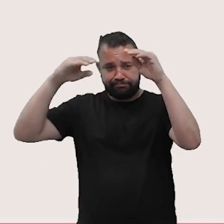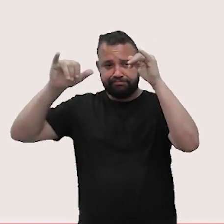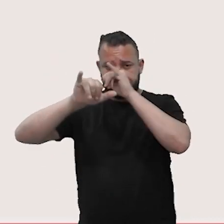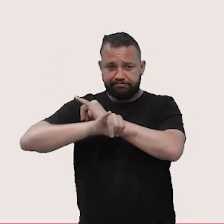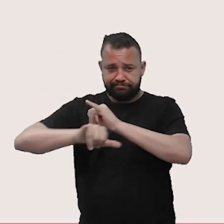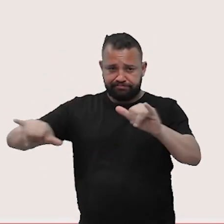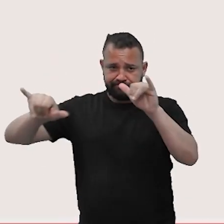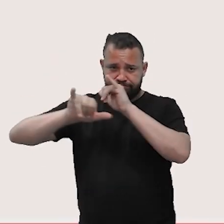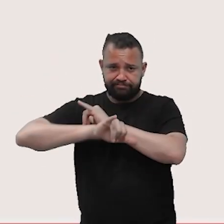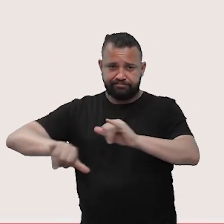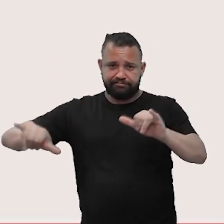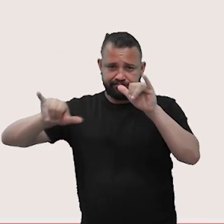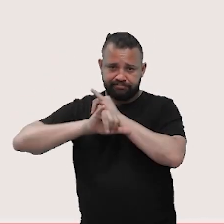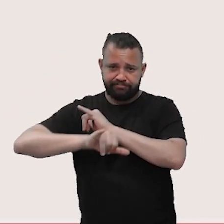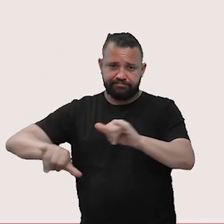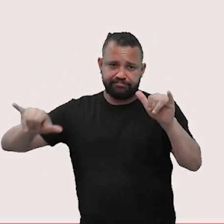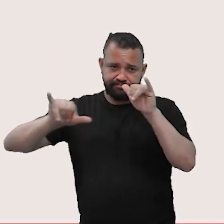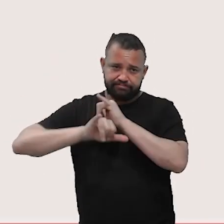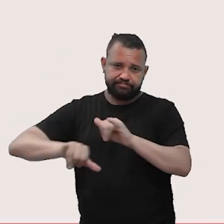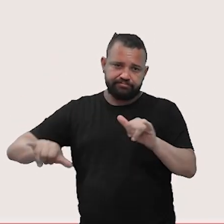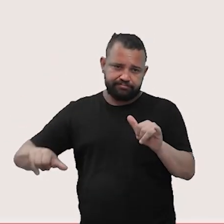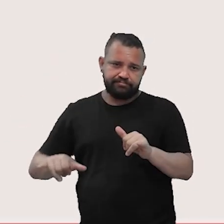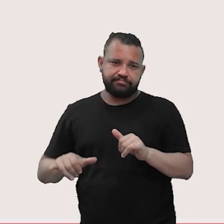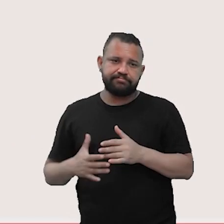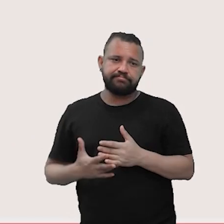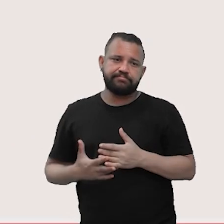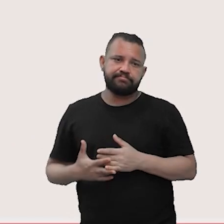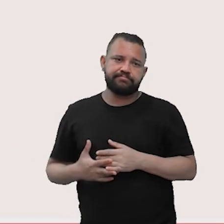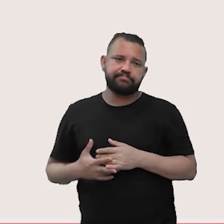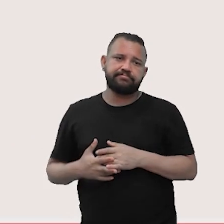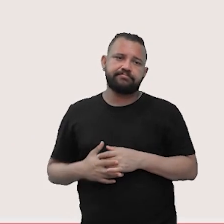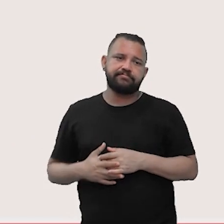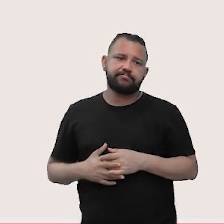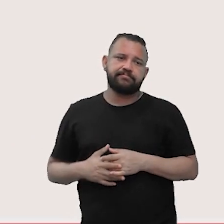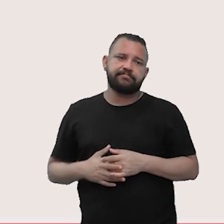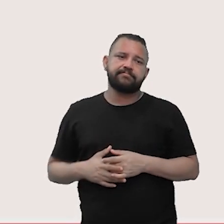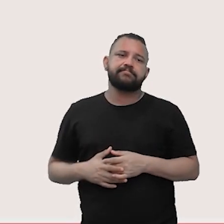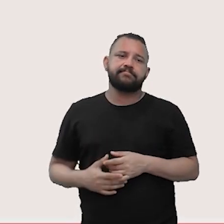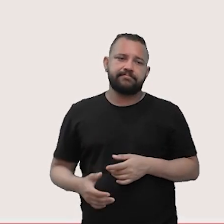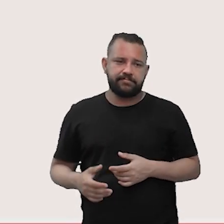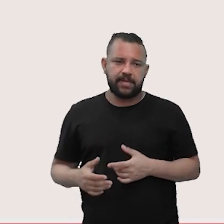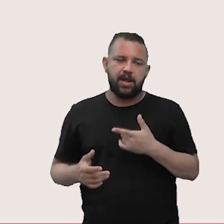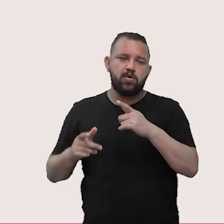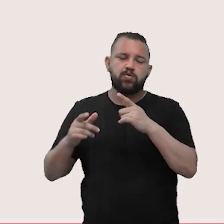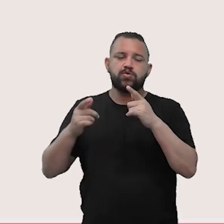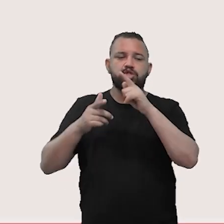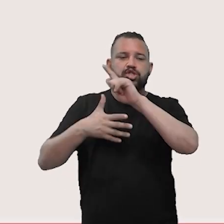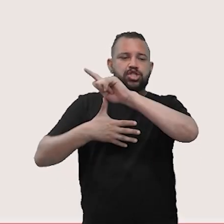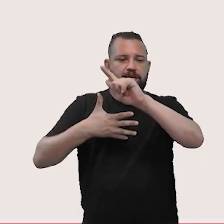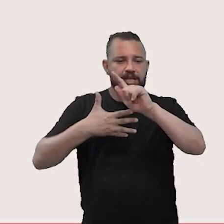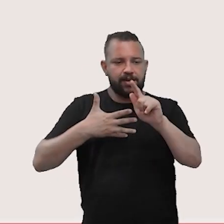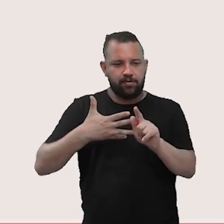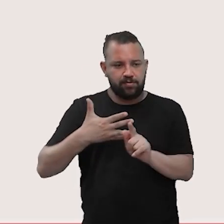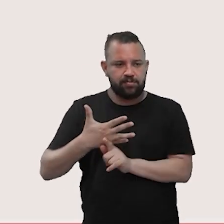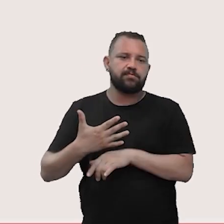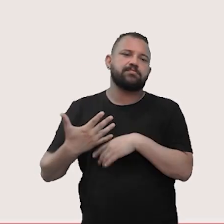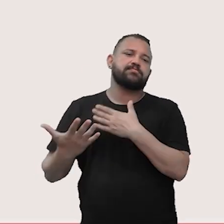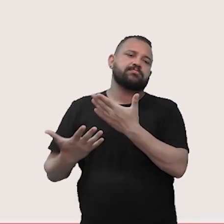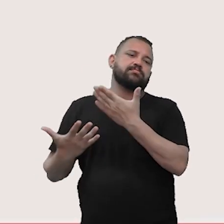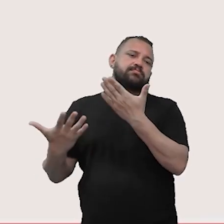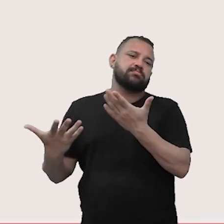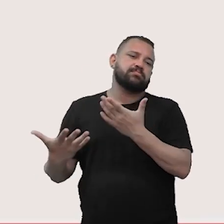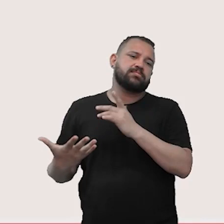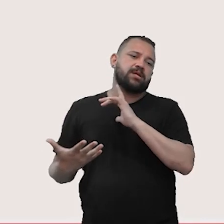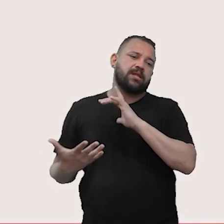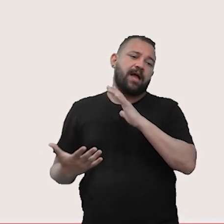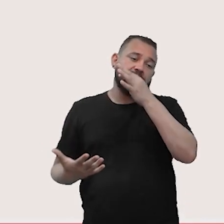ó. Isso é uma peça publicitária, isso aqui já é um gênero textual. Então ele já está afirmando aí o